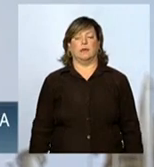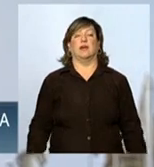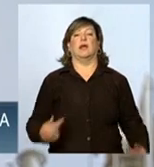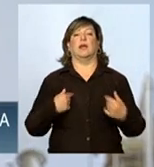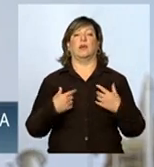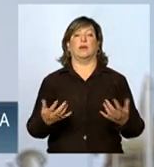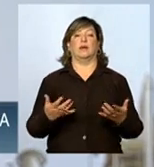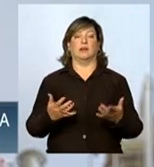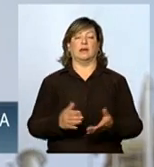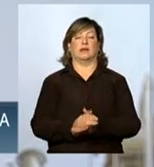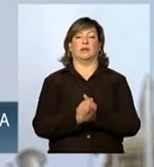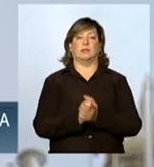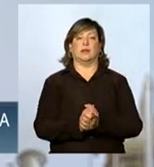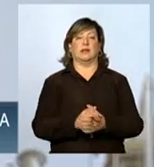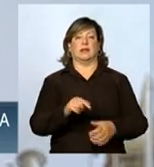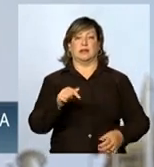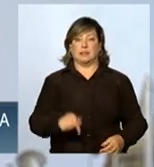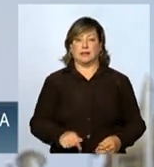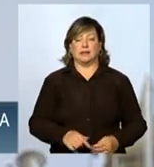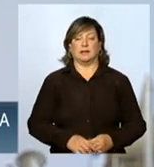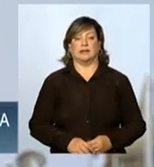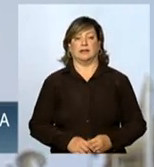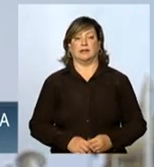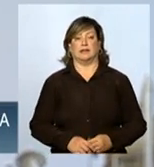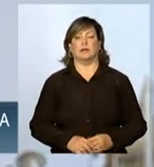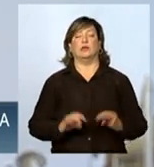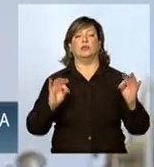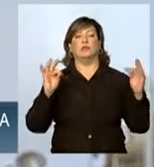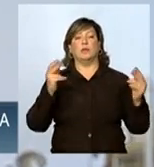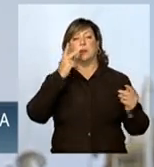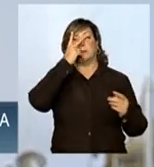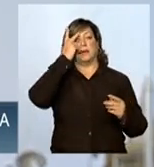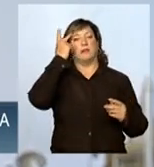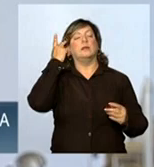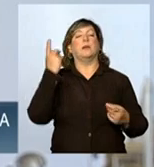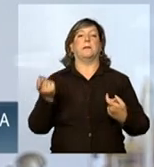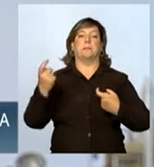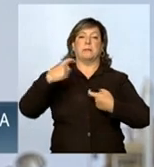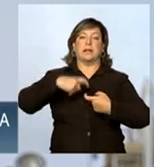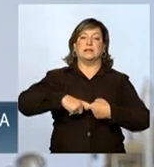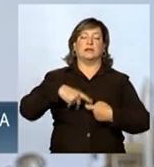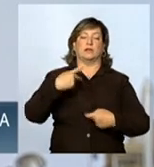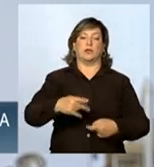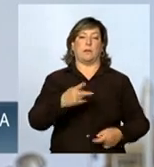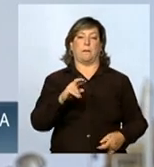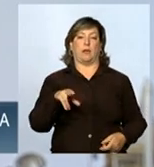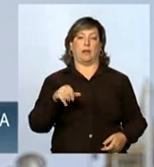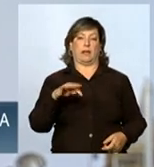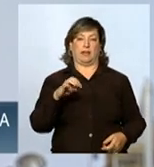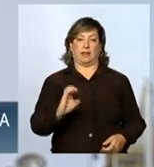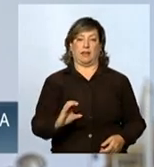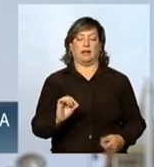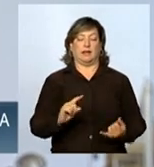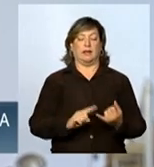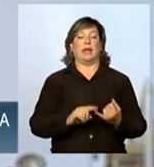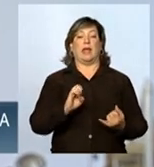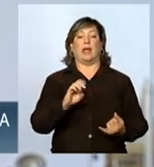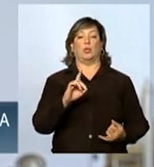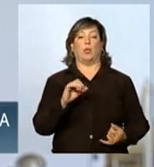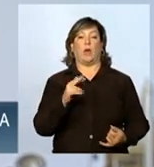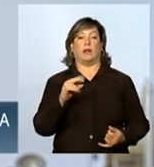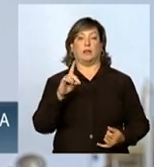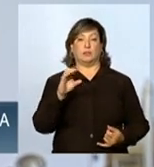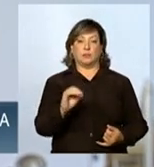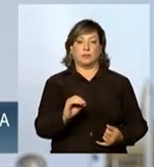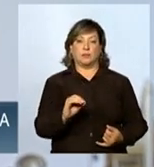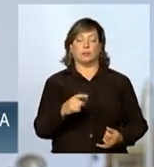Quero cumprimentar aqui os parceiros do Pronatec, o Eduardo Antônio